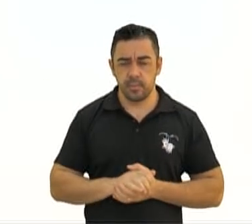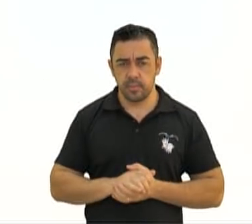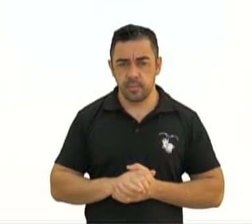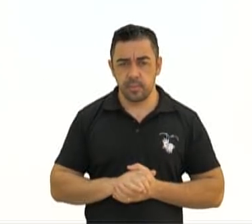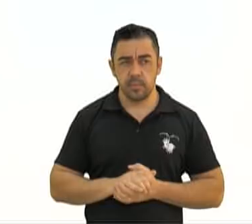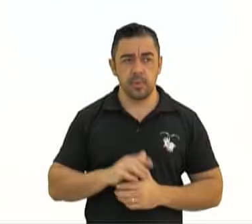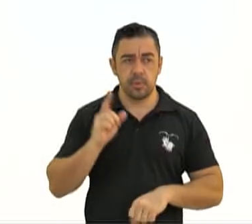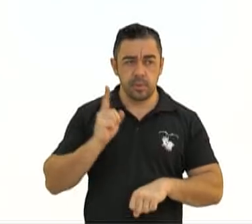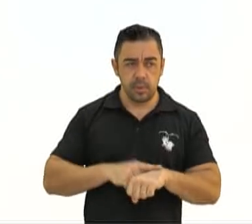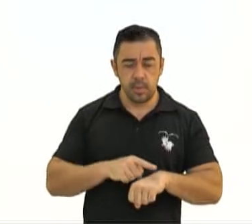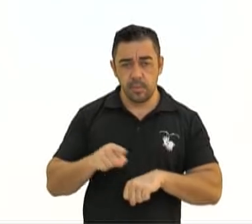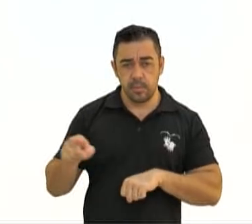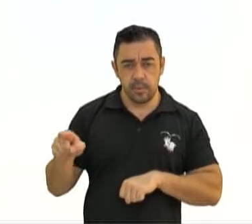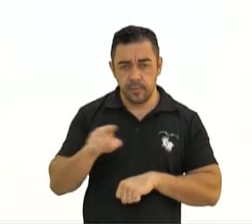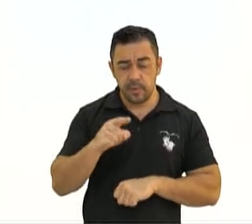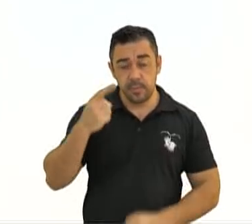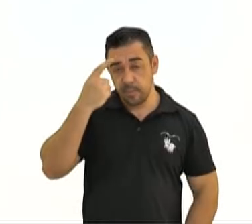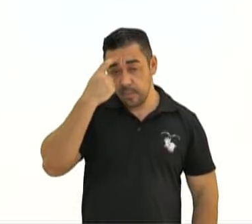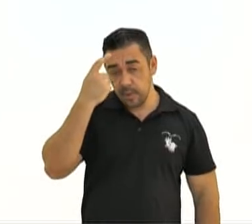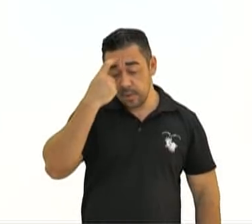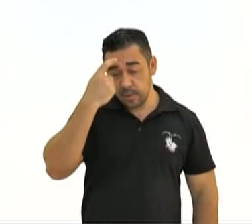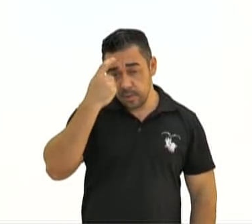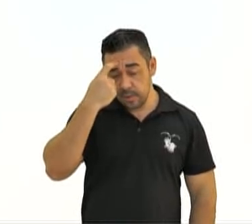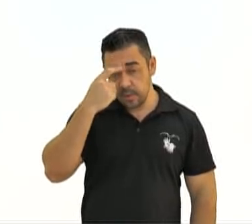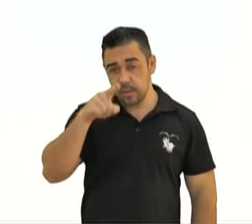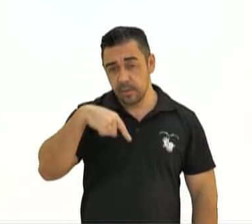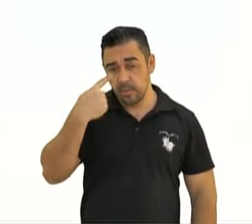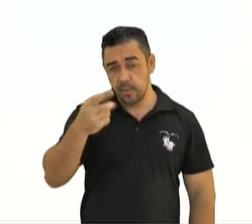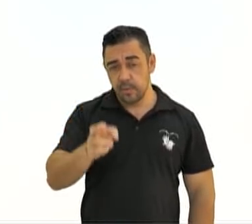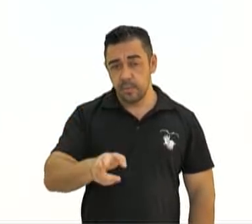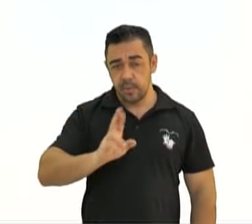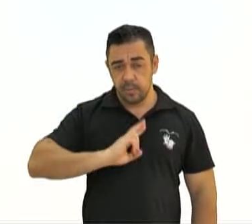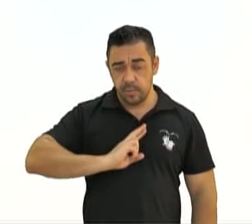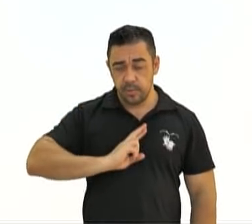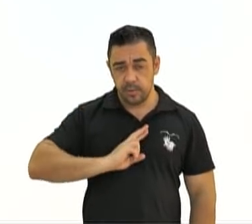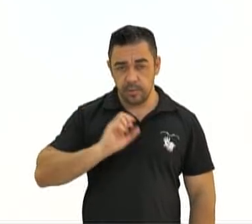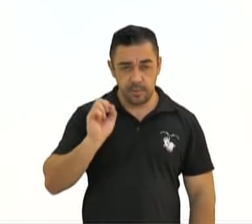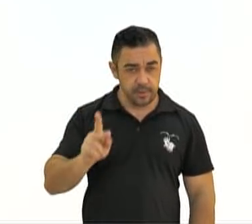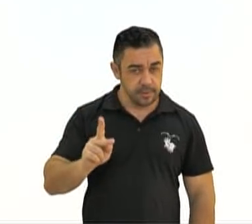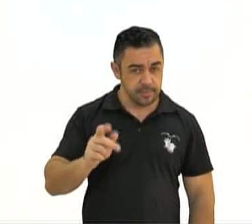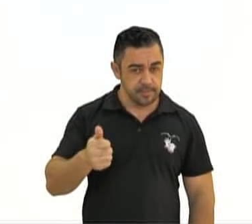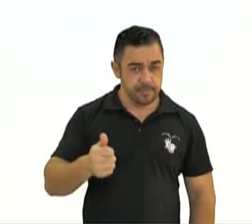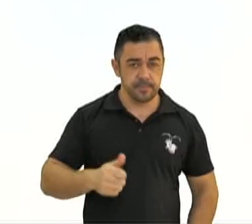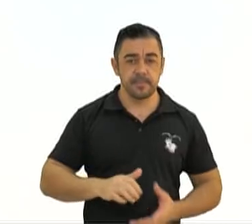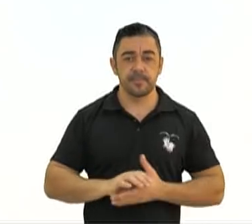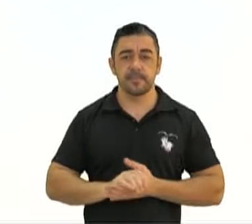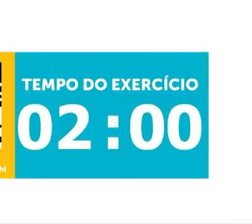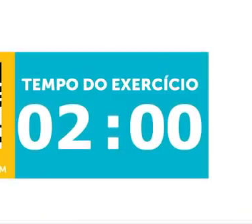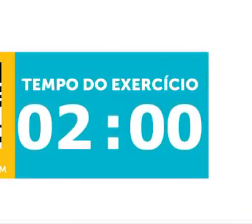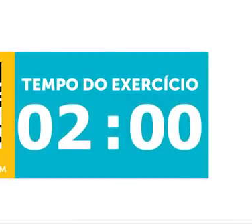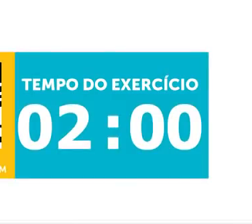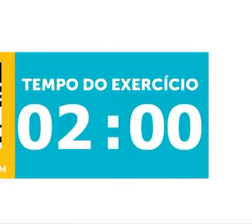dar um tempinho para você pensar aí na sua casa e resolver esse exercício, tudo bem?